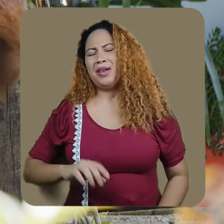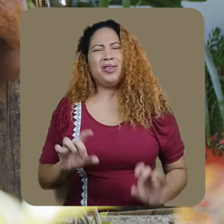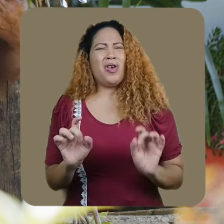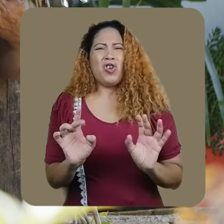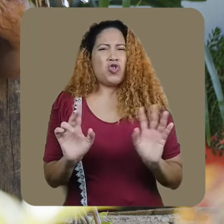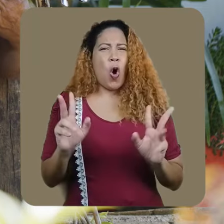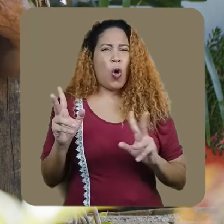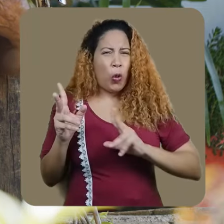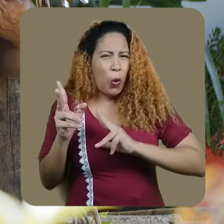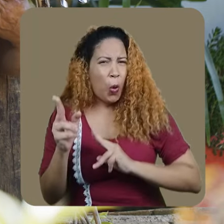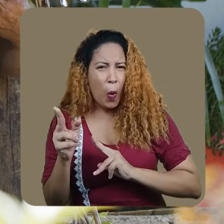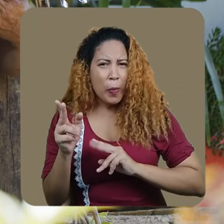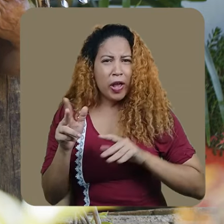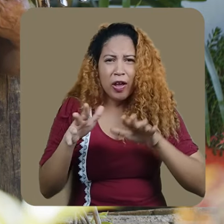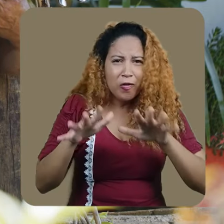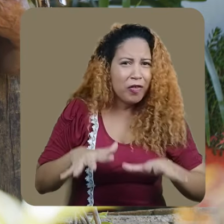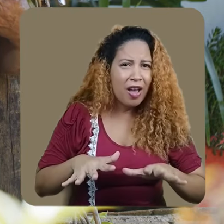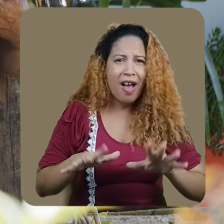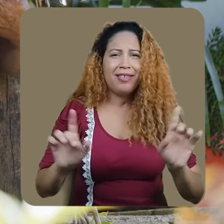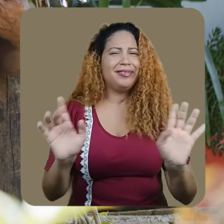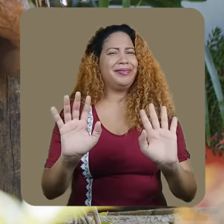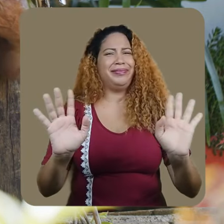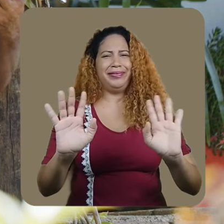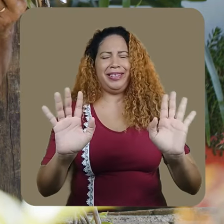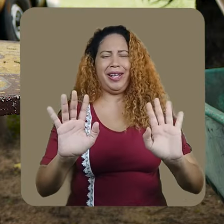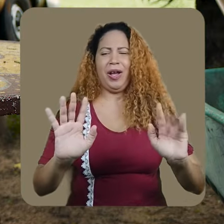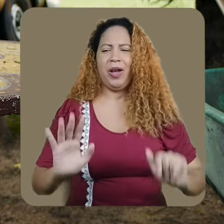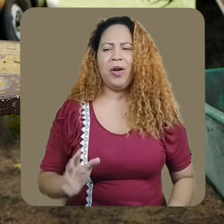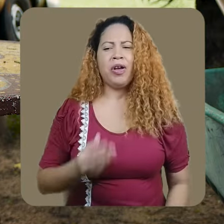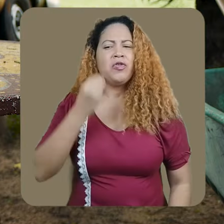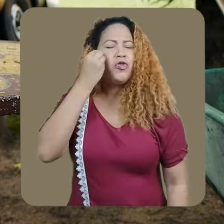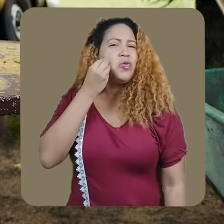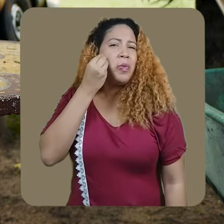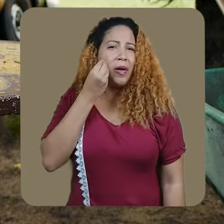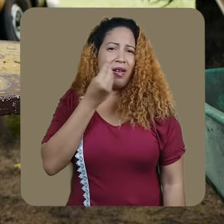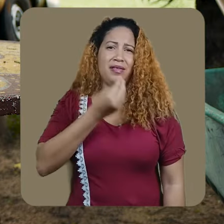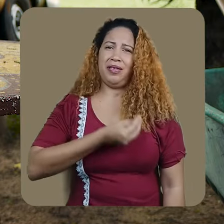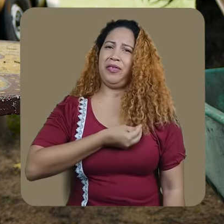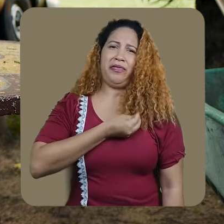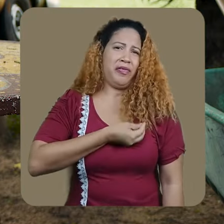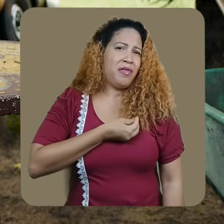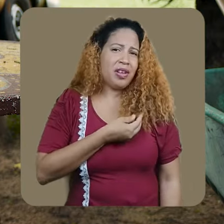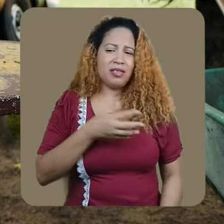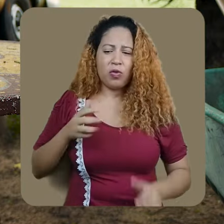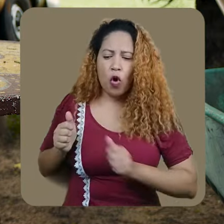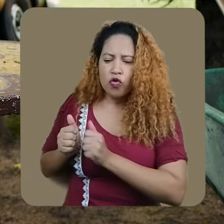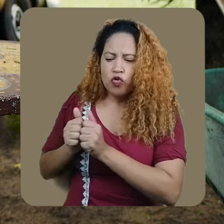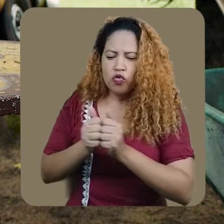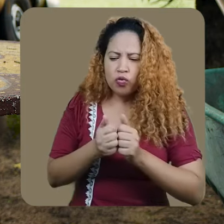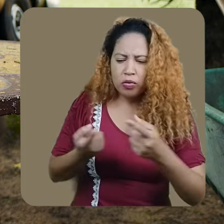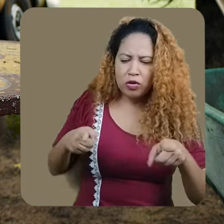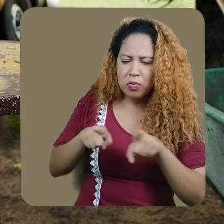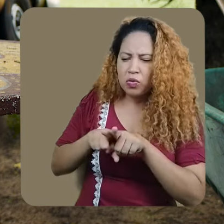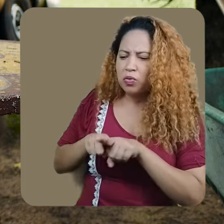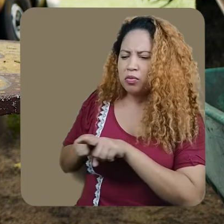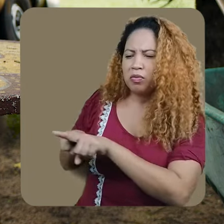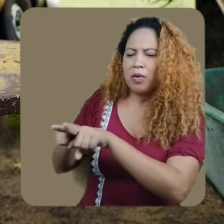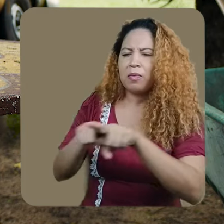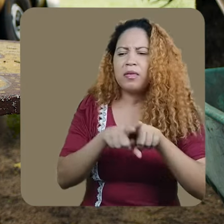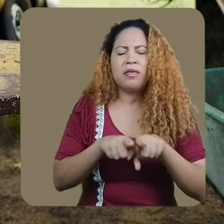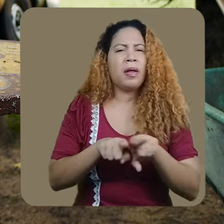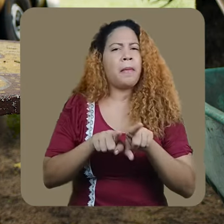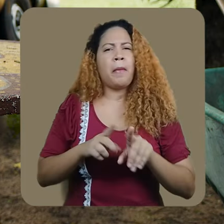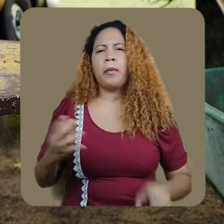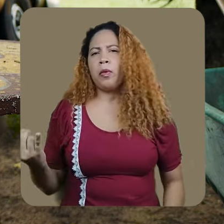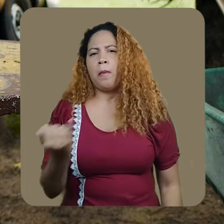É muito mais do que dormir, muito mais do que se hospedar. É a vivência que a gente tem com as pessoas que estão aqui, com as pessoas que constroem esse